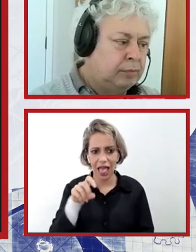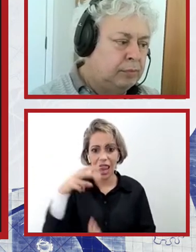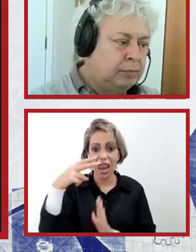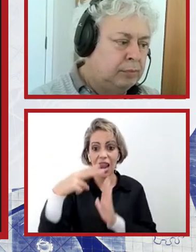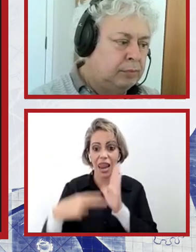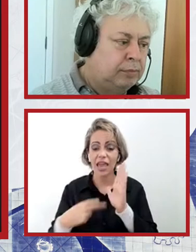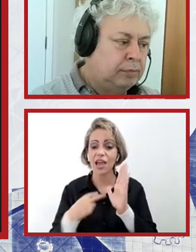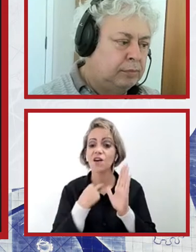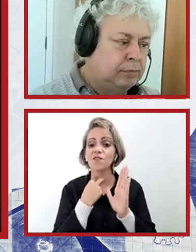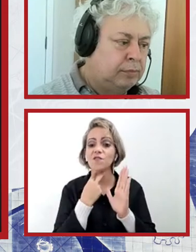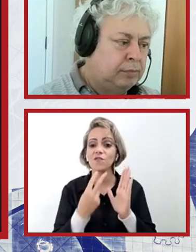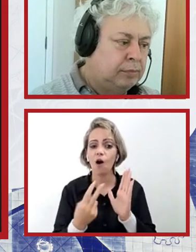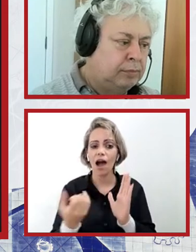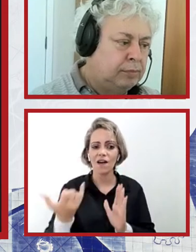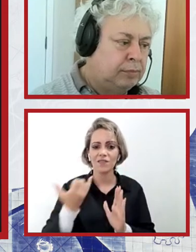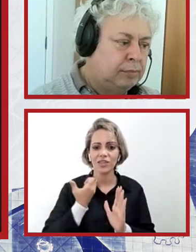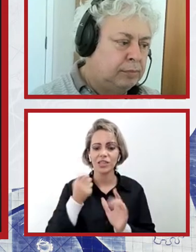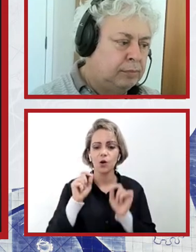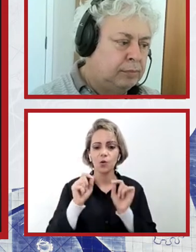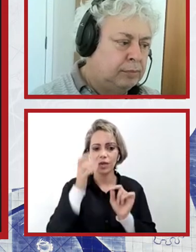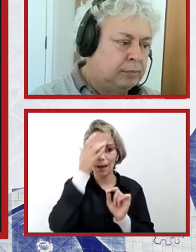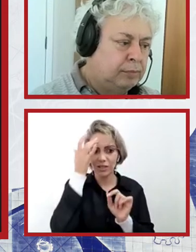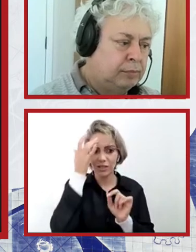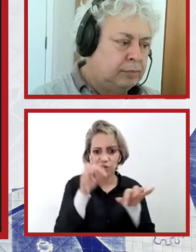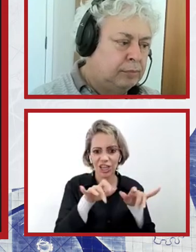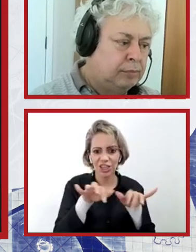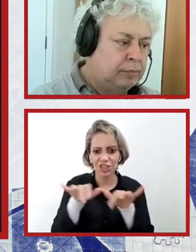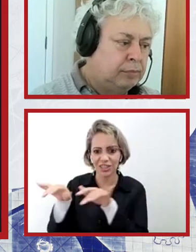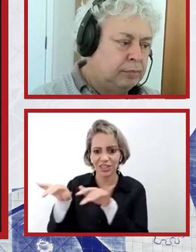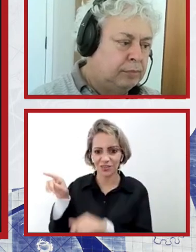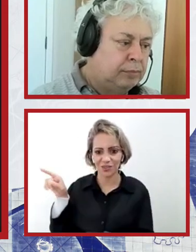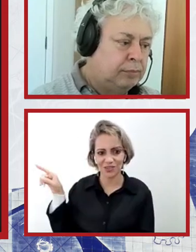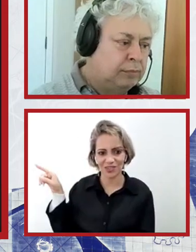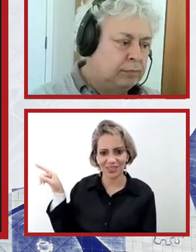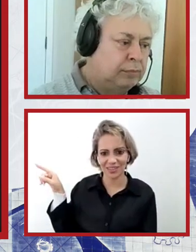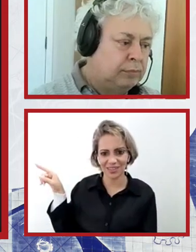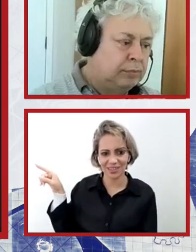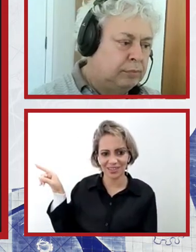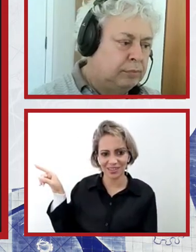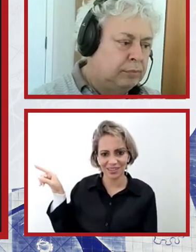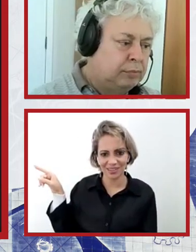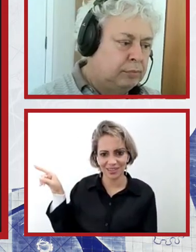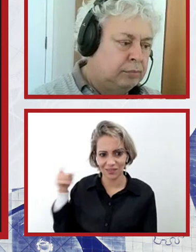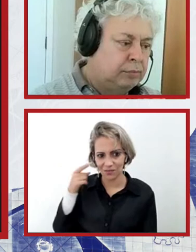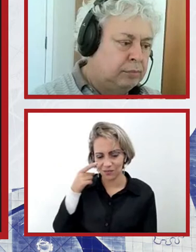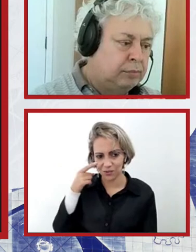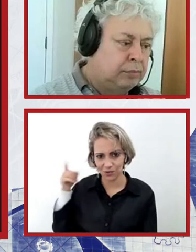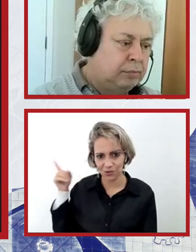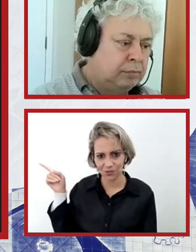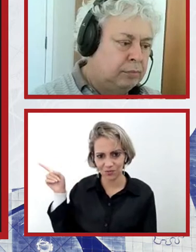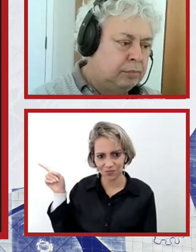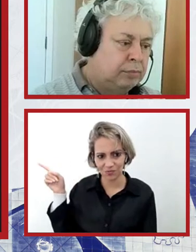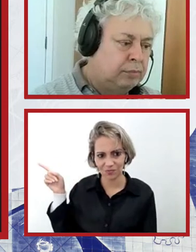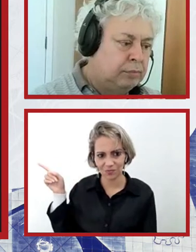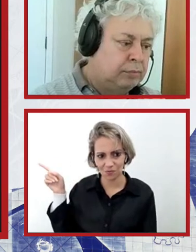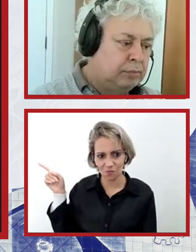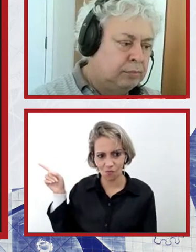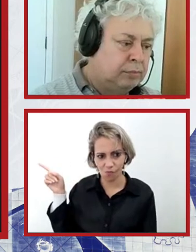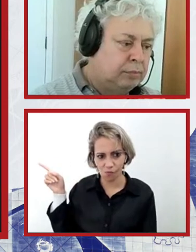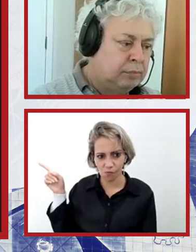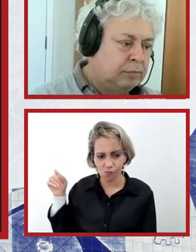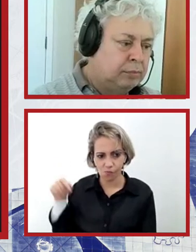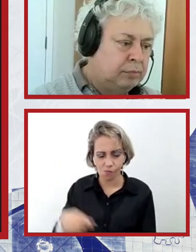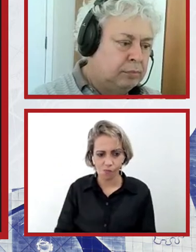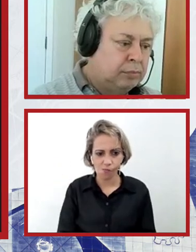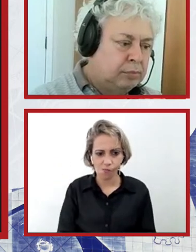A. M. I. G. O. S. D. O. I. N. S. D. I. T. U. D. O. O. S. W. A.